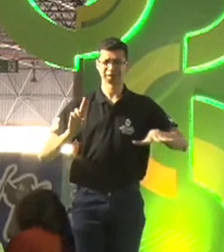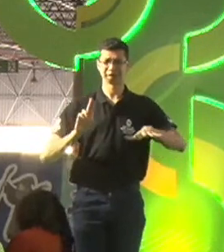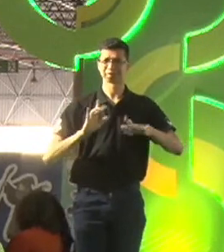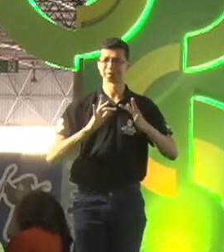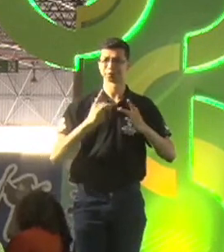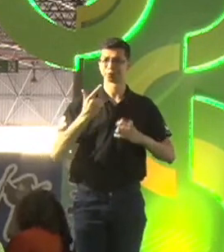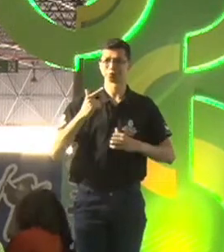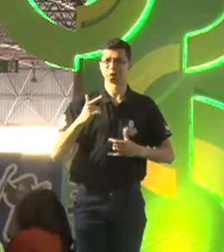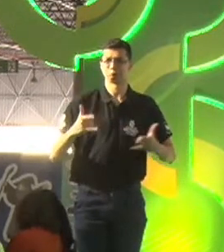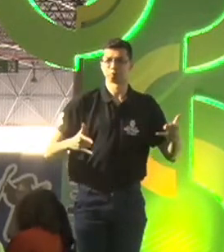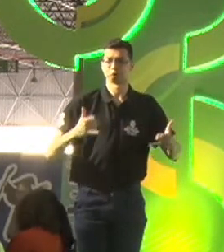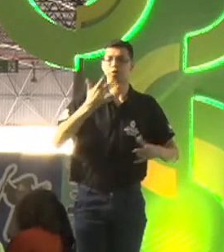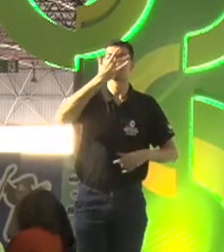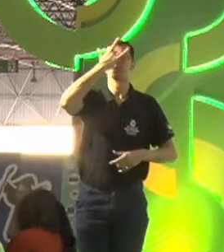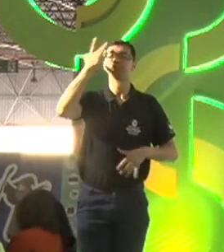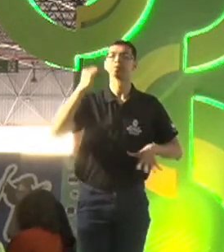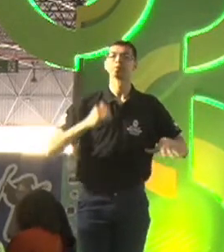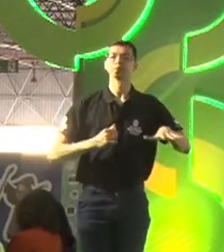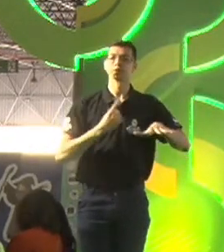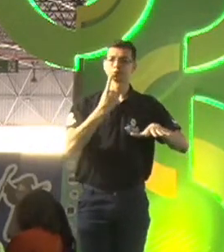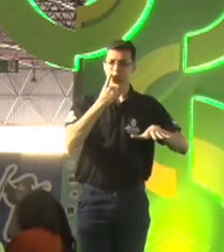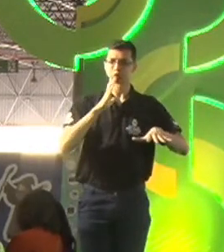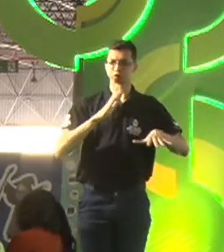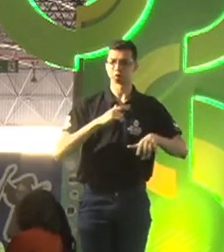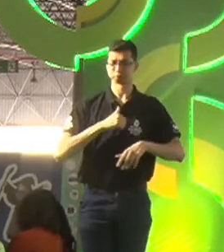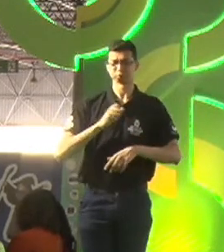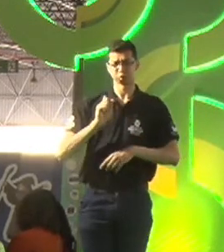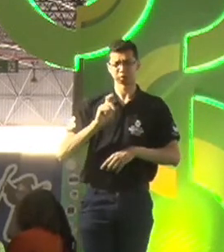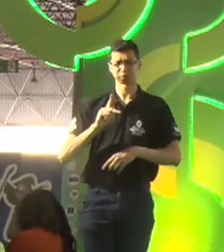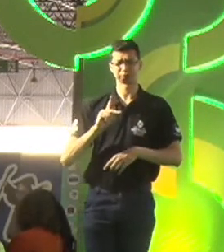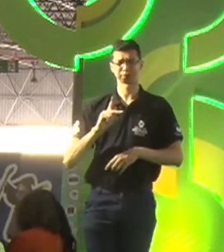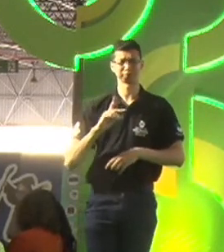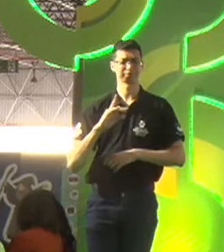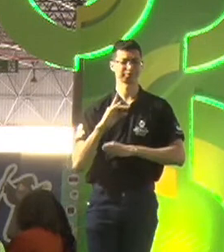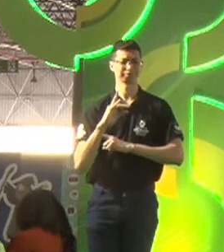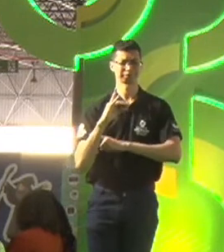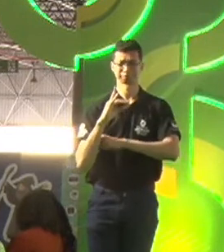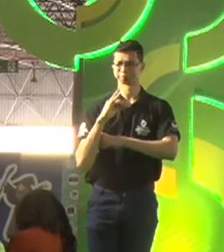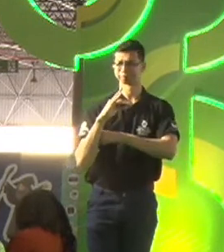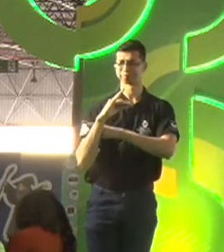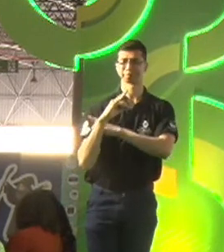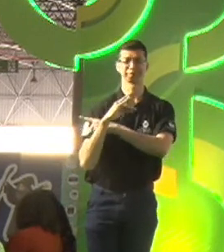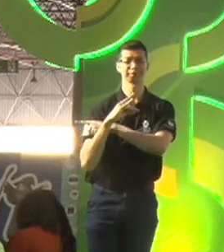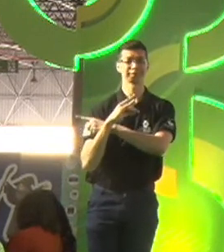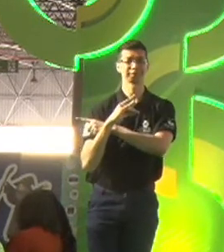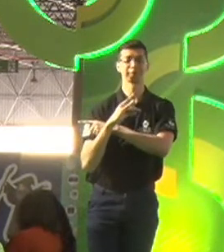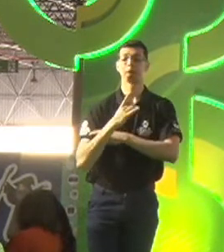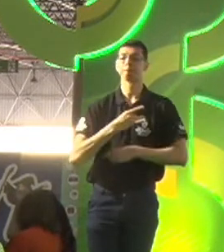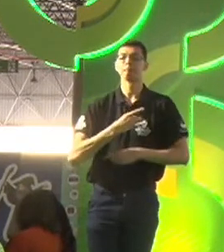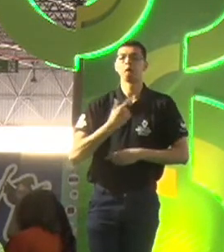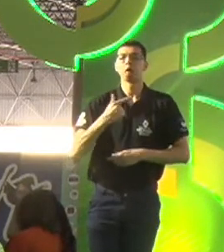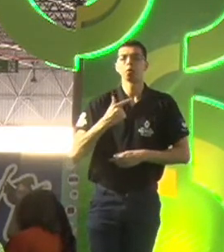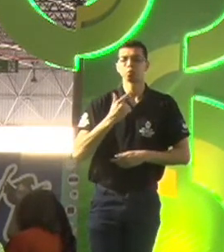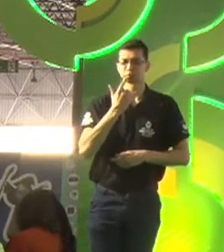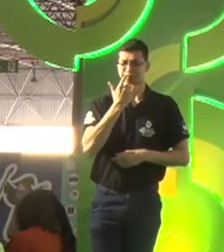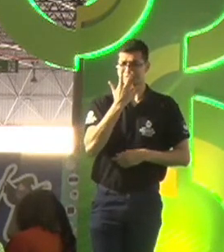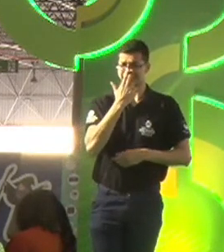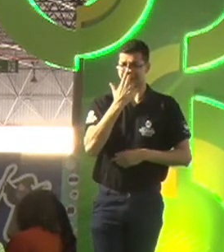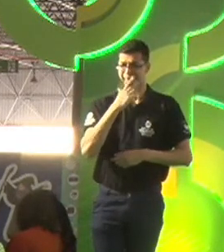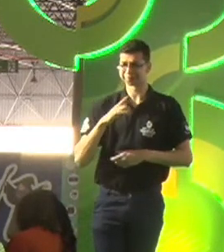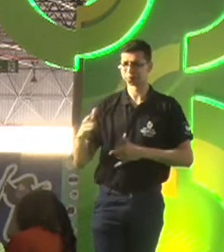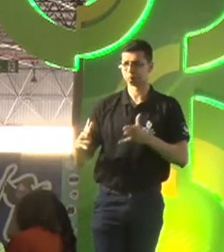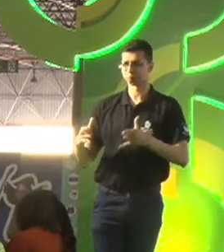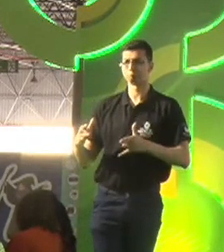as pessoas que eram da área todo mundo já viu aquele robô parecia com cachorro Ok e ninguém tinha medo mas as pessoas que que